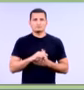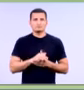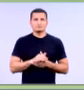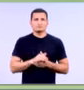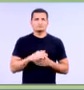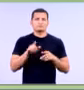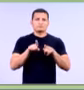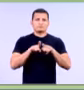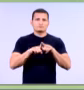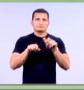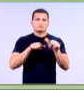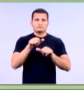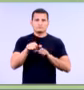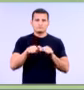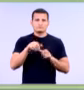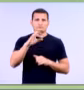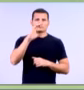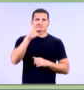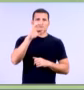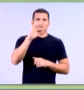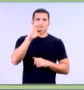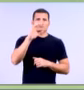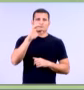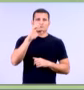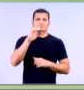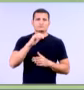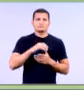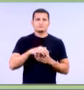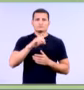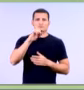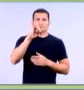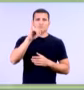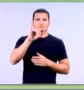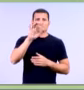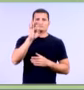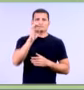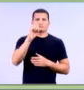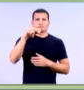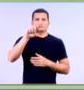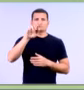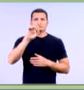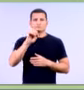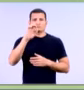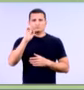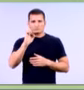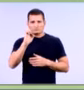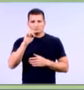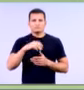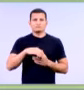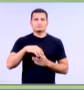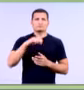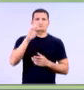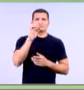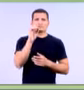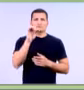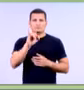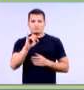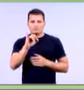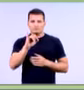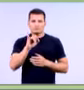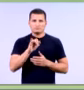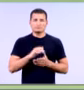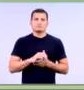houve mudanças, caiu o acento nos ditongos é e oi. E isso apenas quando elas caem aqui